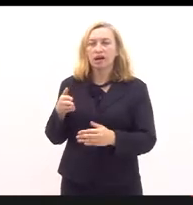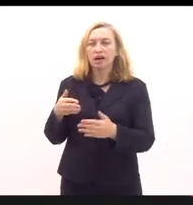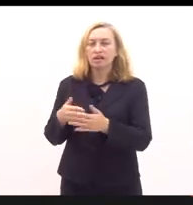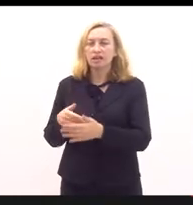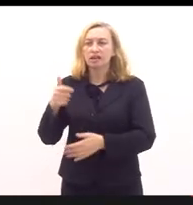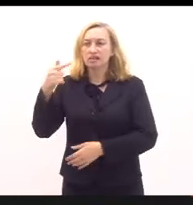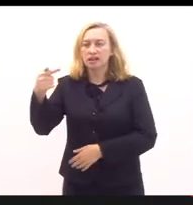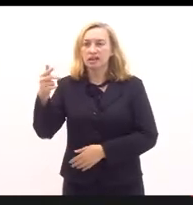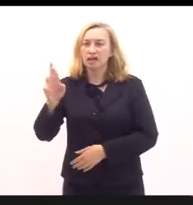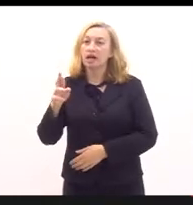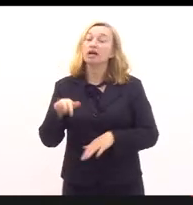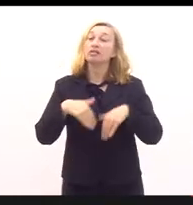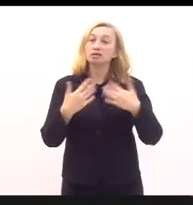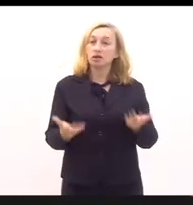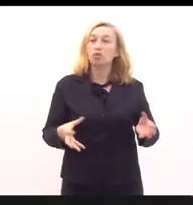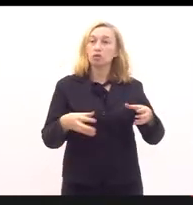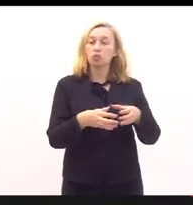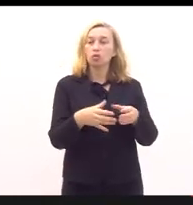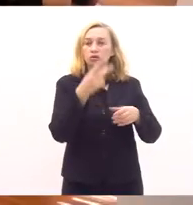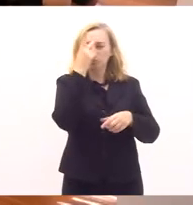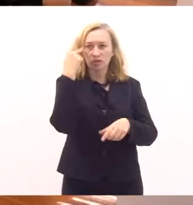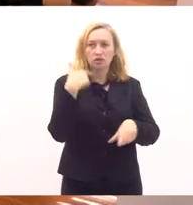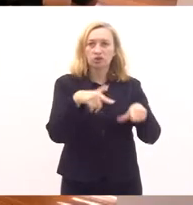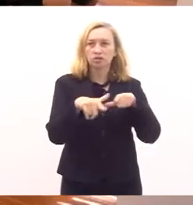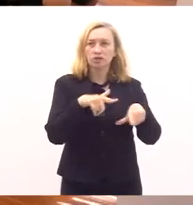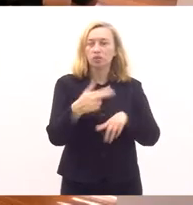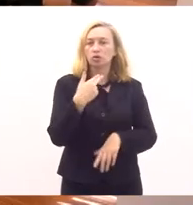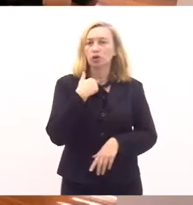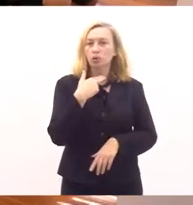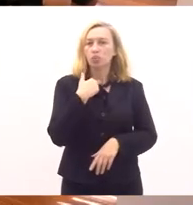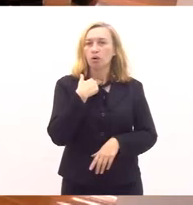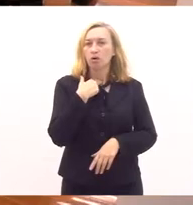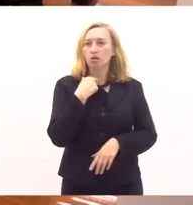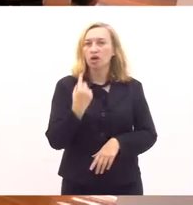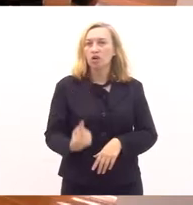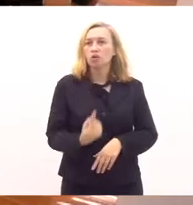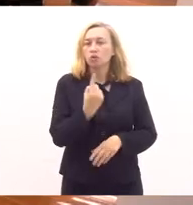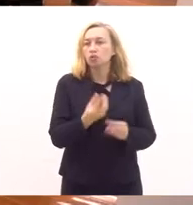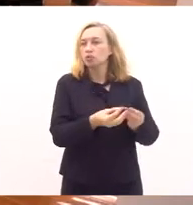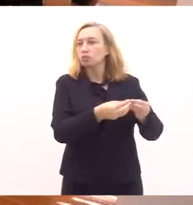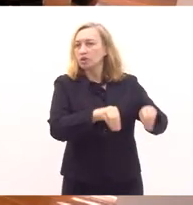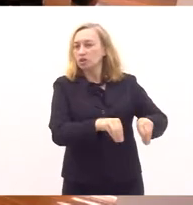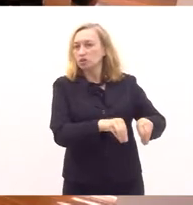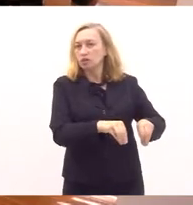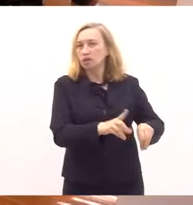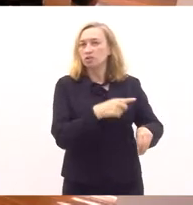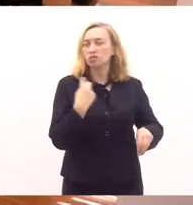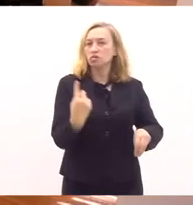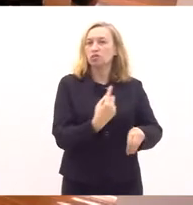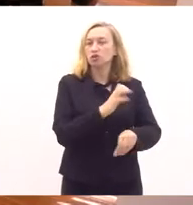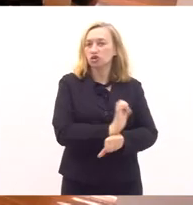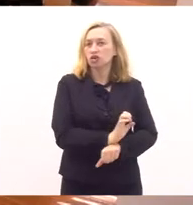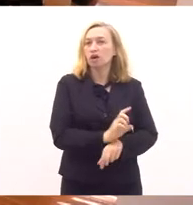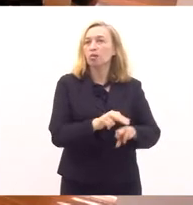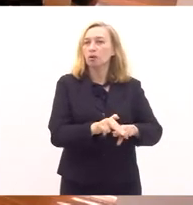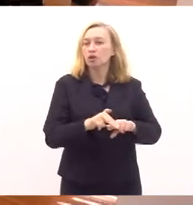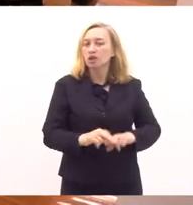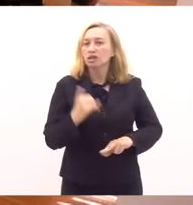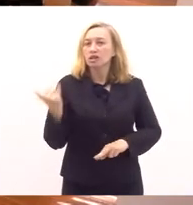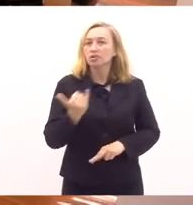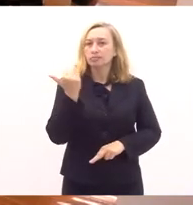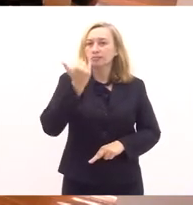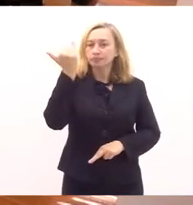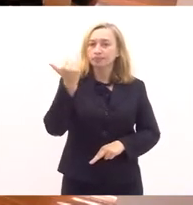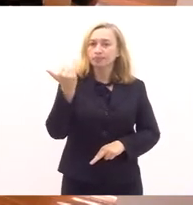classe trabalhadora não pode ser a única penalizada no nosso Estado. Por isso, a